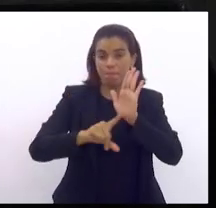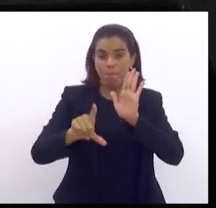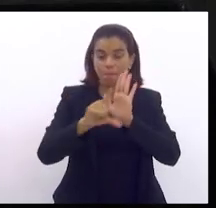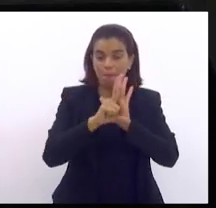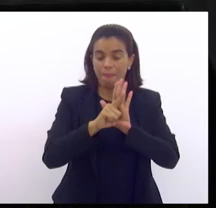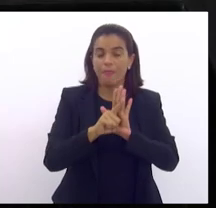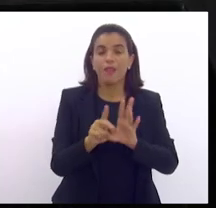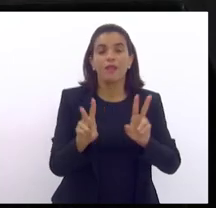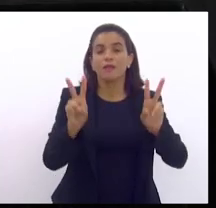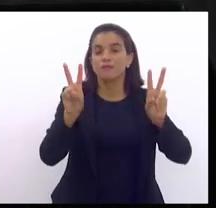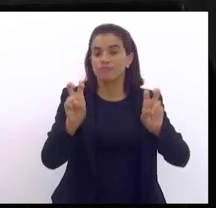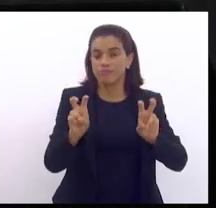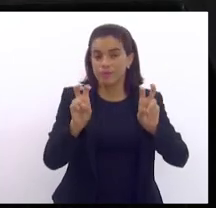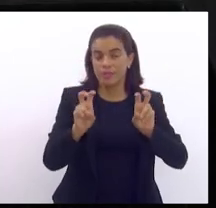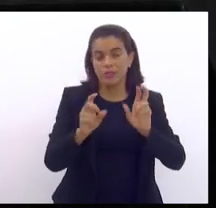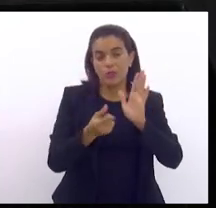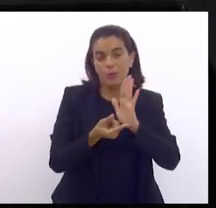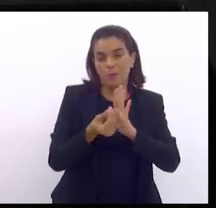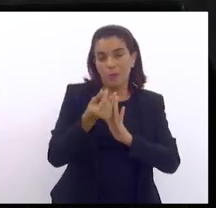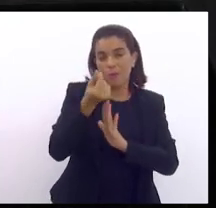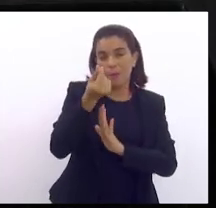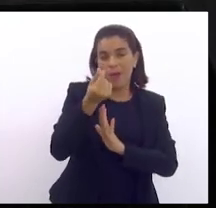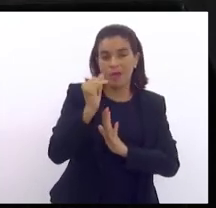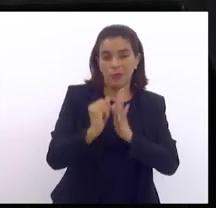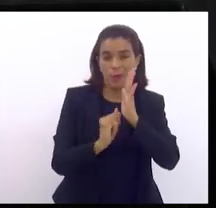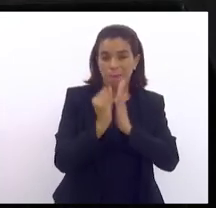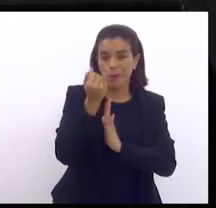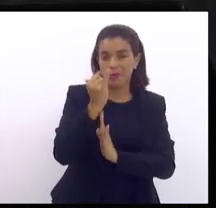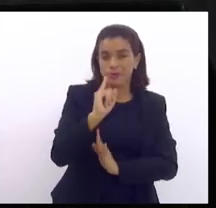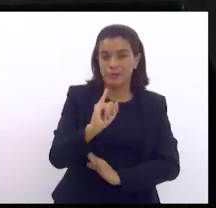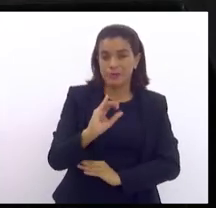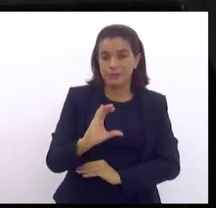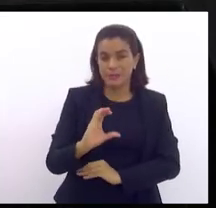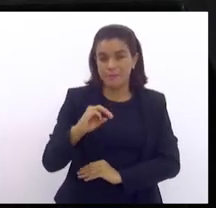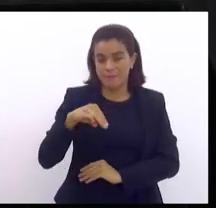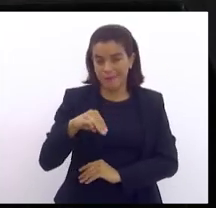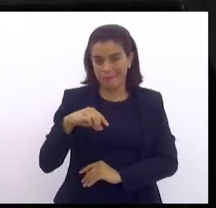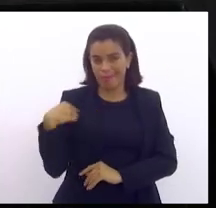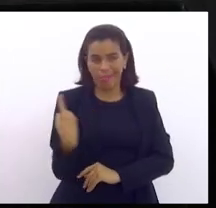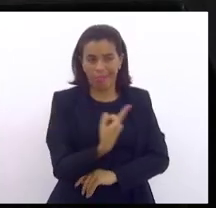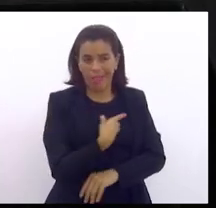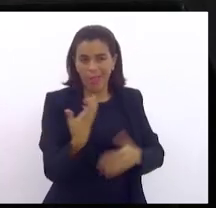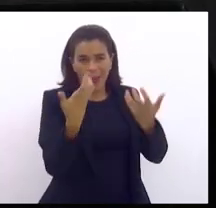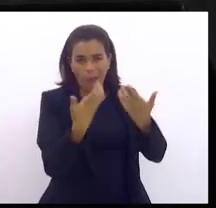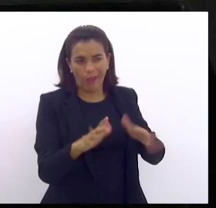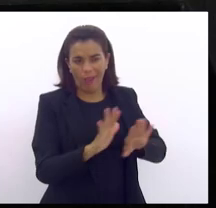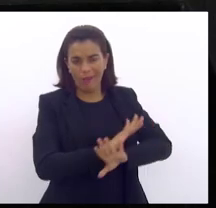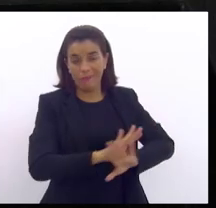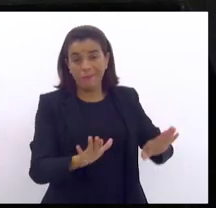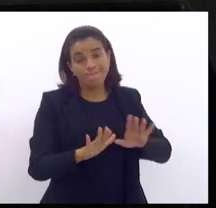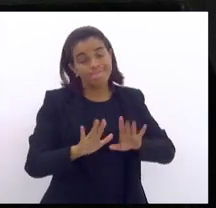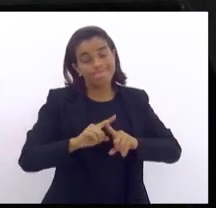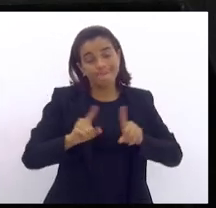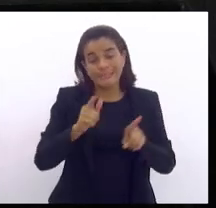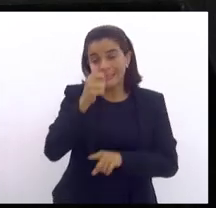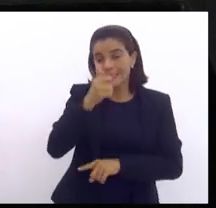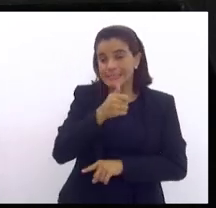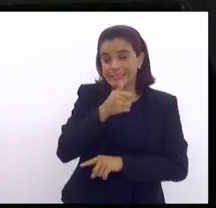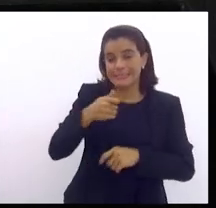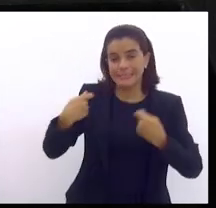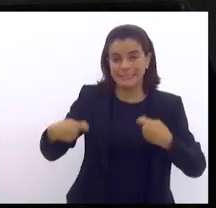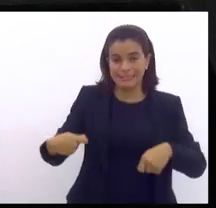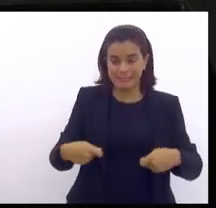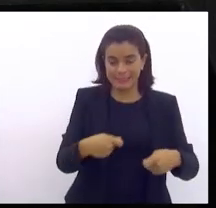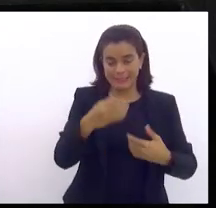ser a questão do ICMS, do aumento do ICMS, que ninguém queria, mas que se faz necessário. Muito